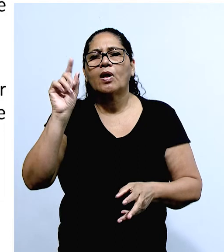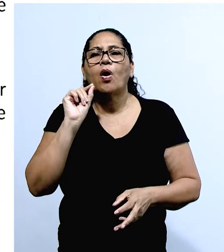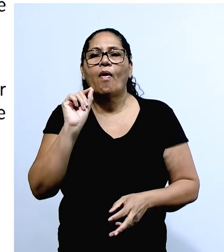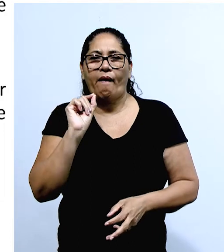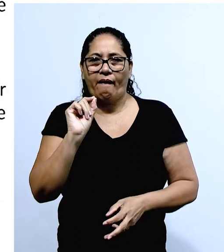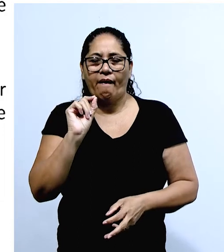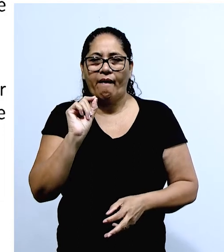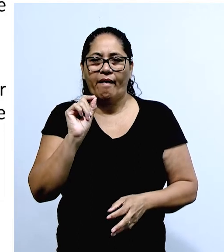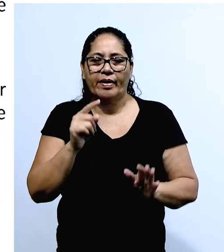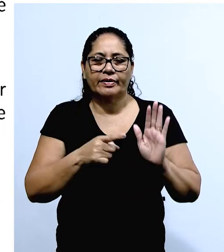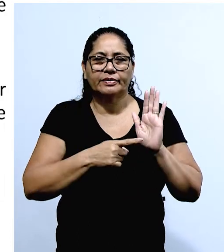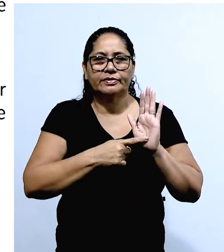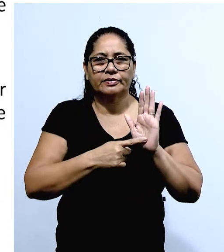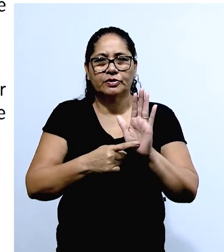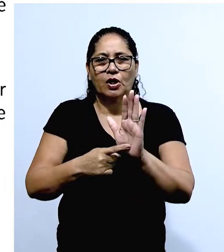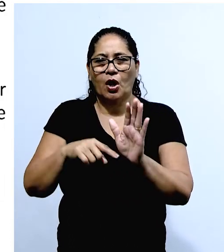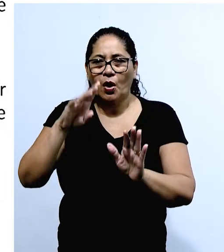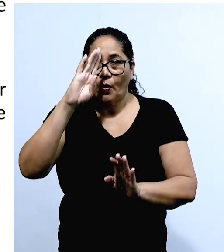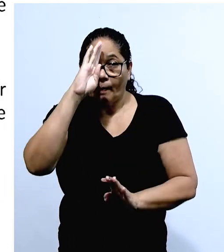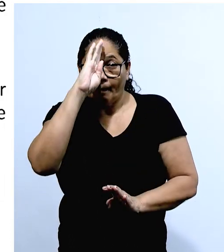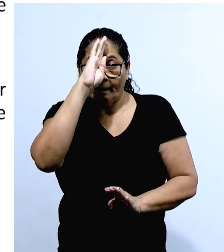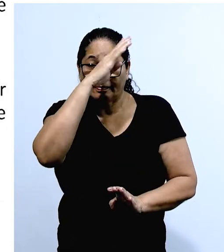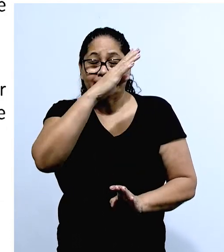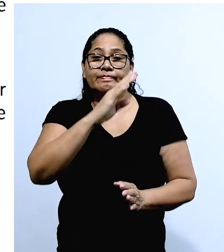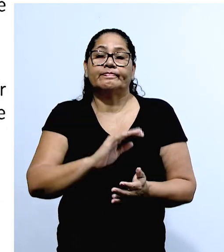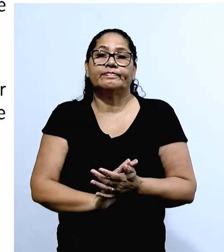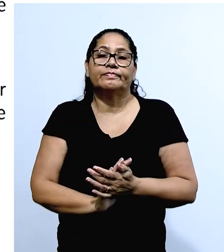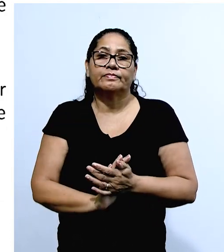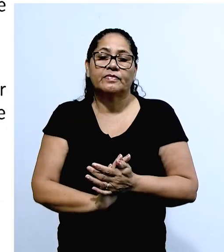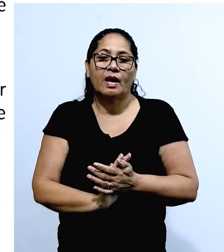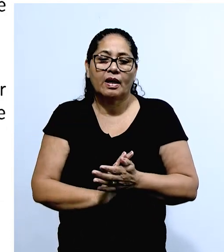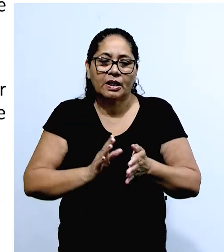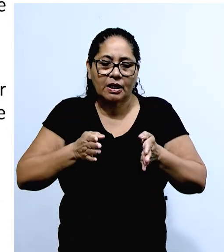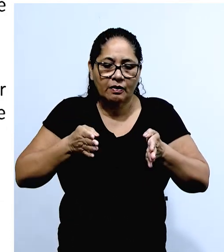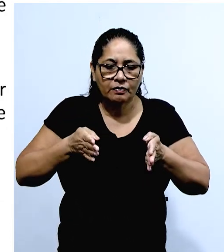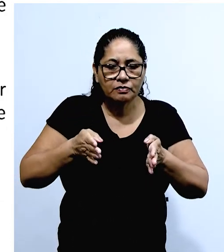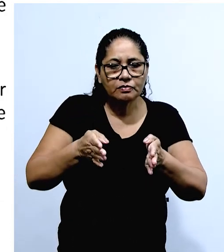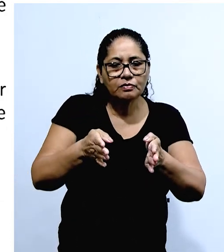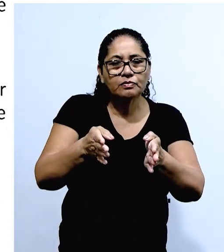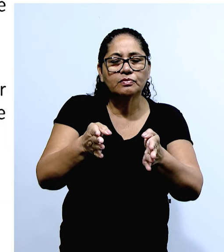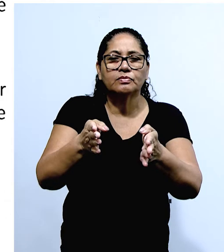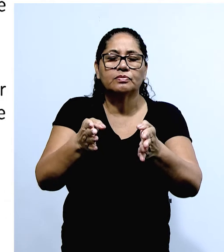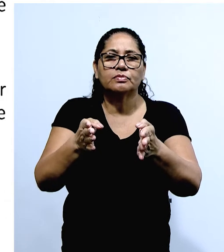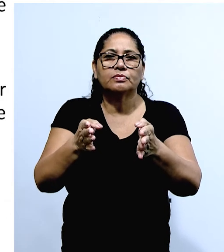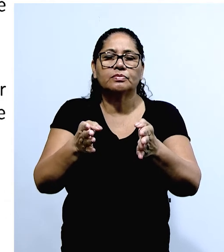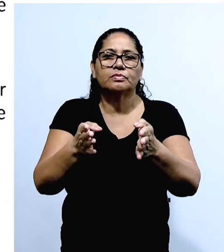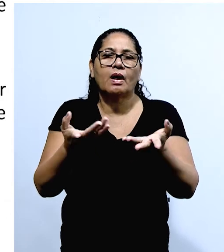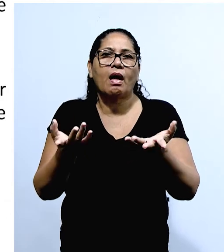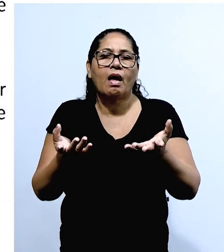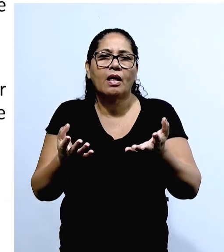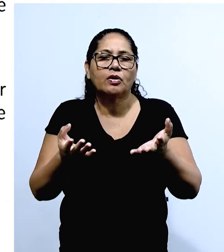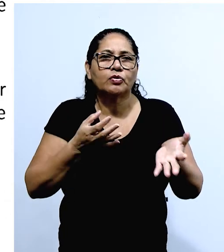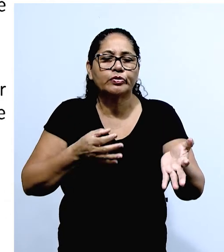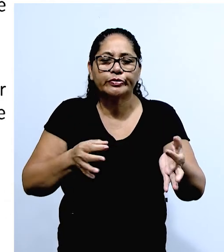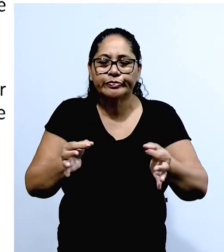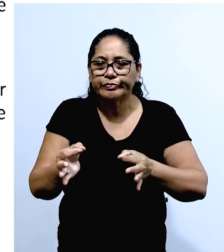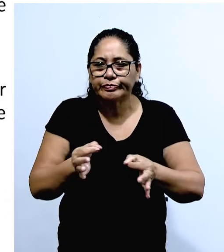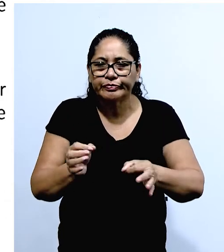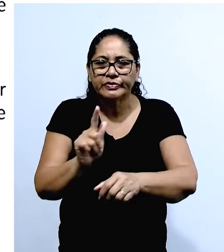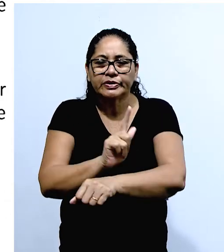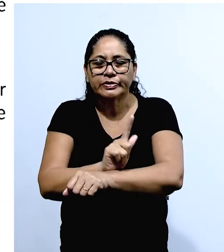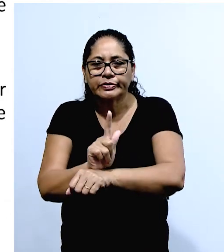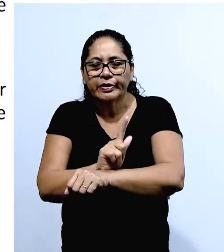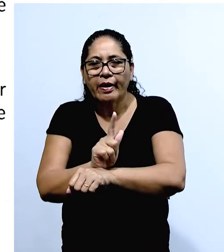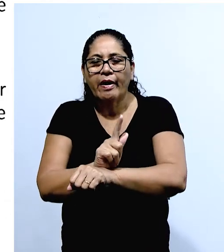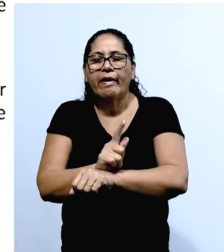os valores? Eles vão representar os princípios que devem nortear as ações e a conduta de colaboradores, gerentes,